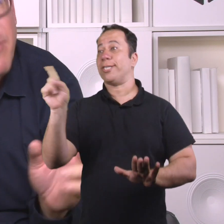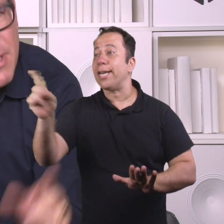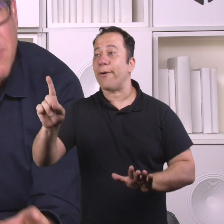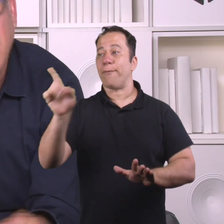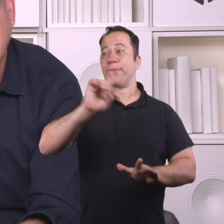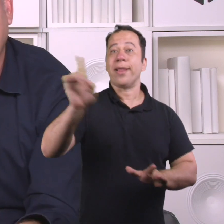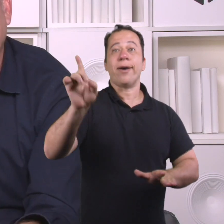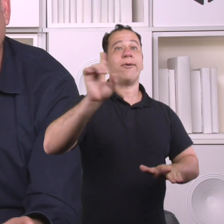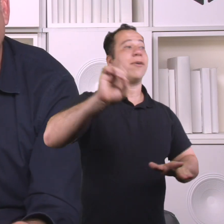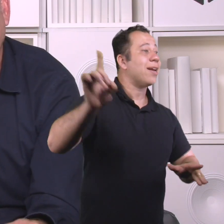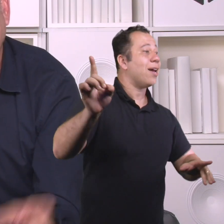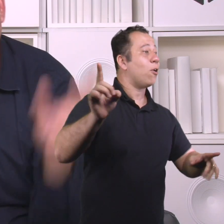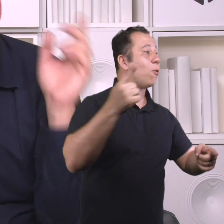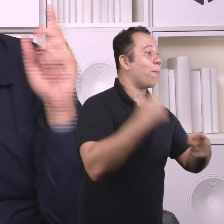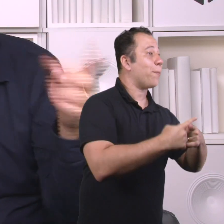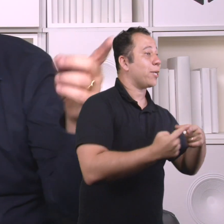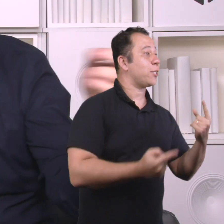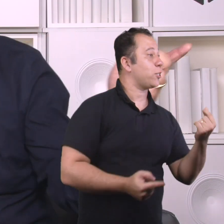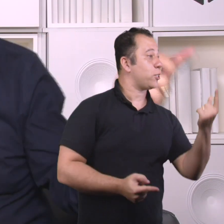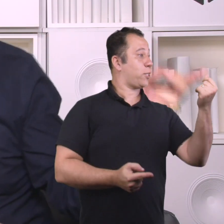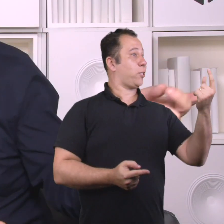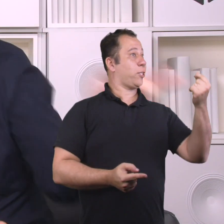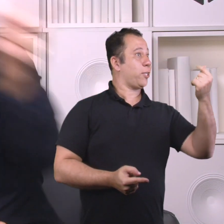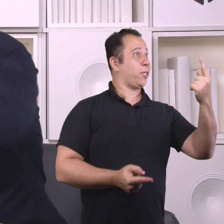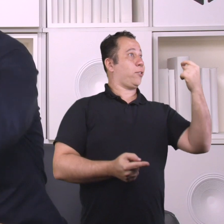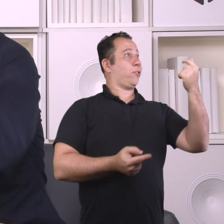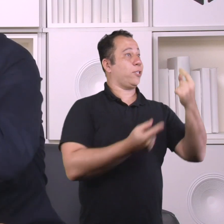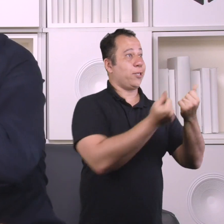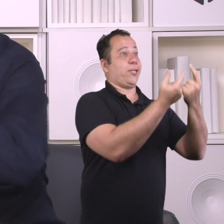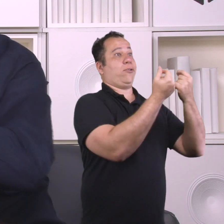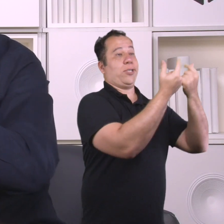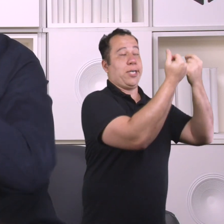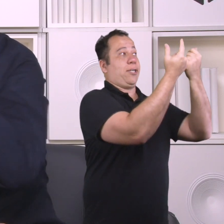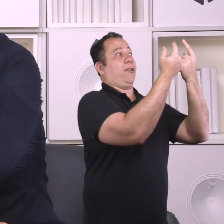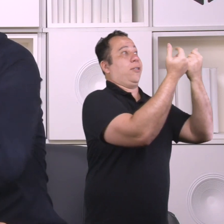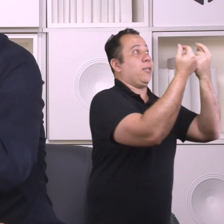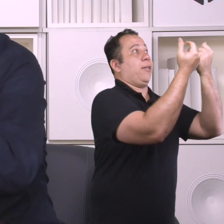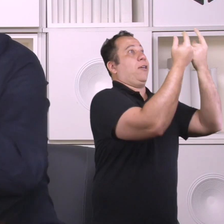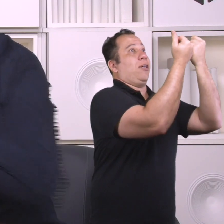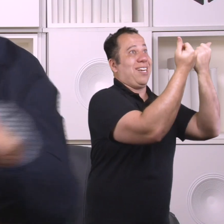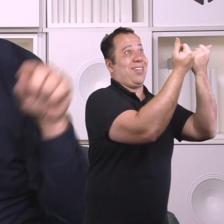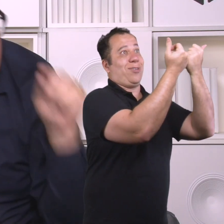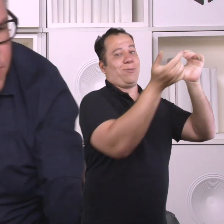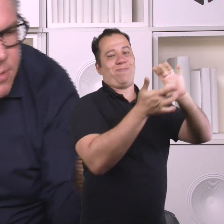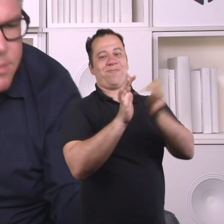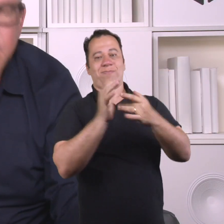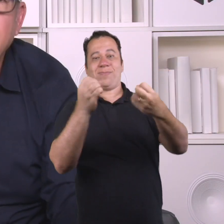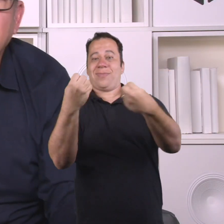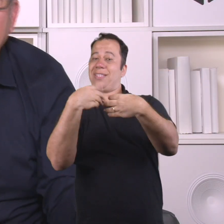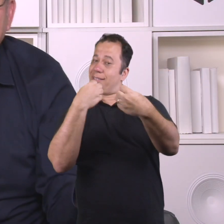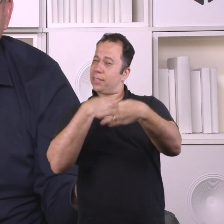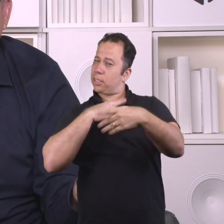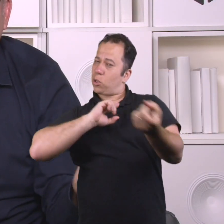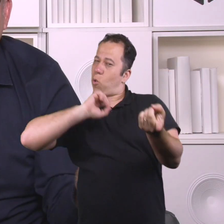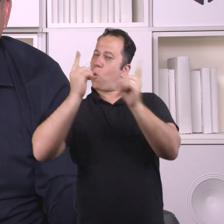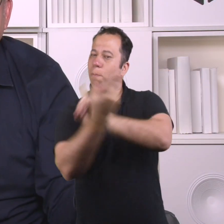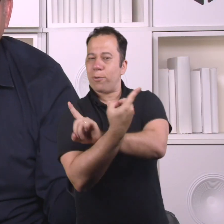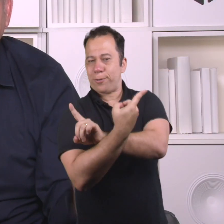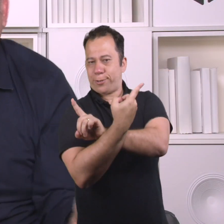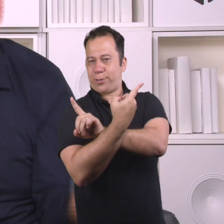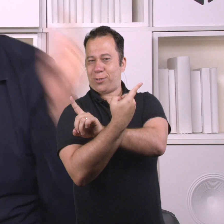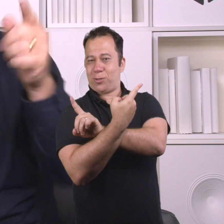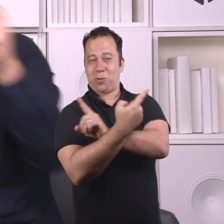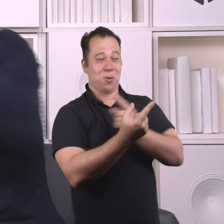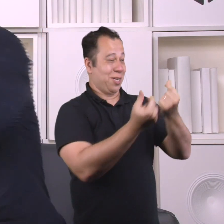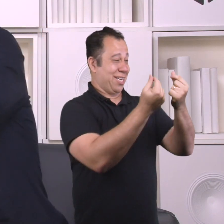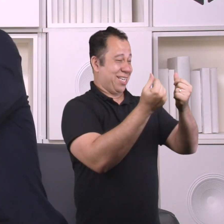dizendo, faça o contrário. Identifique riquezas maiores do que o dinheiro e use o seu dinheiro para